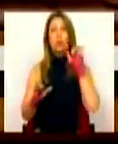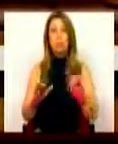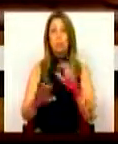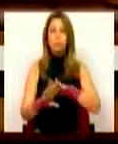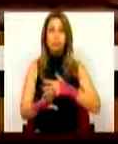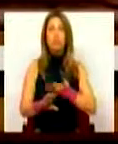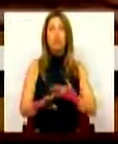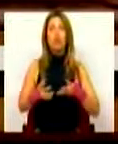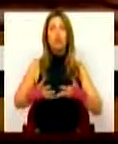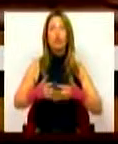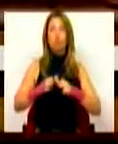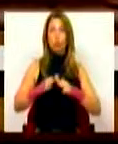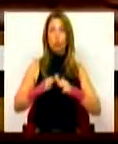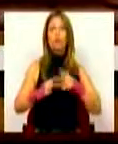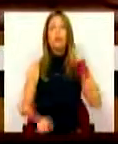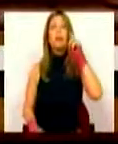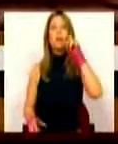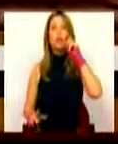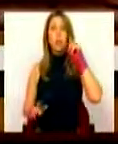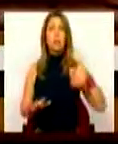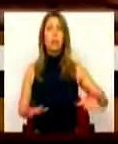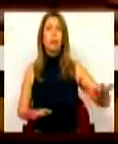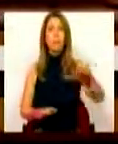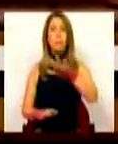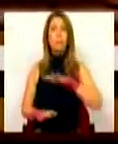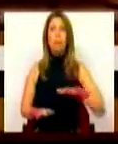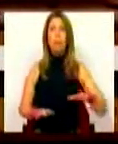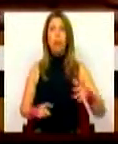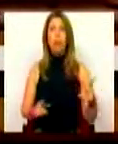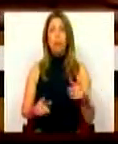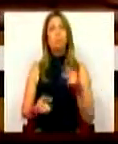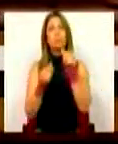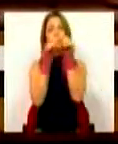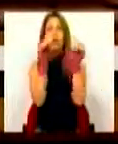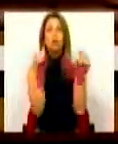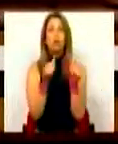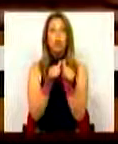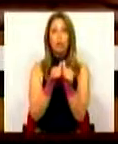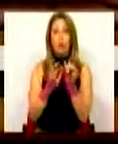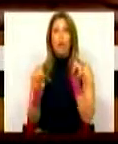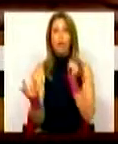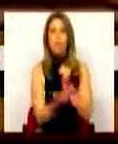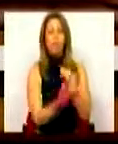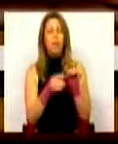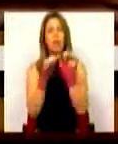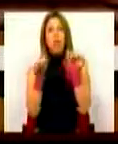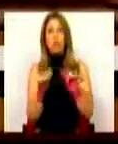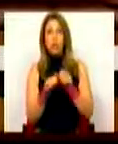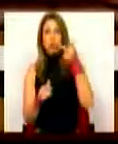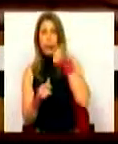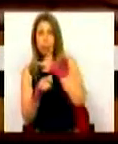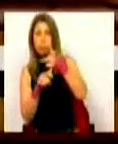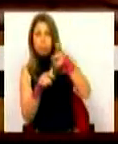Reforçamos as estruturas de segurança periférica. Instalamos sistemas de vigilância nos EPs de grande dimensão.